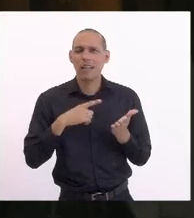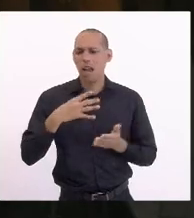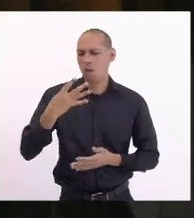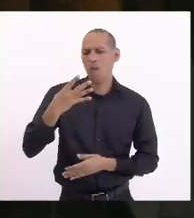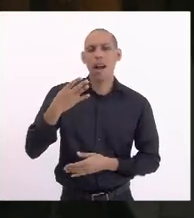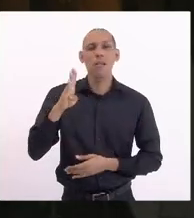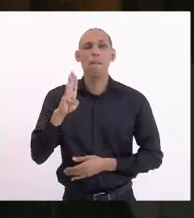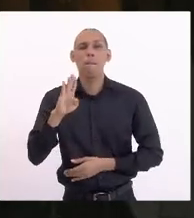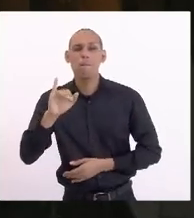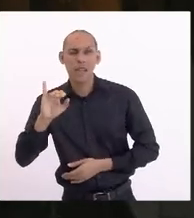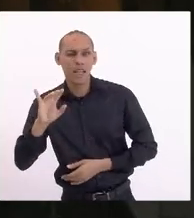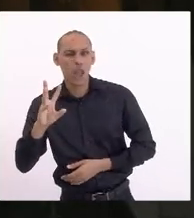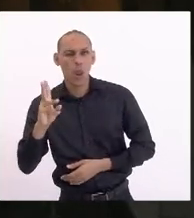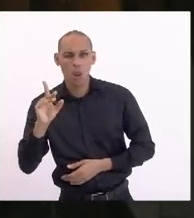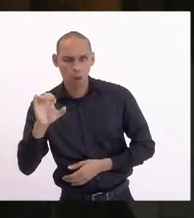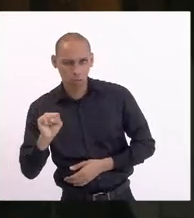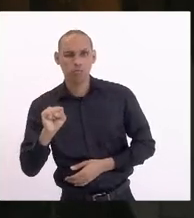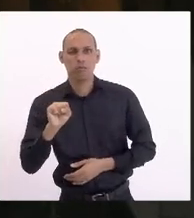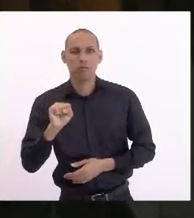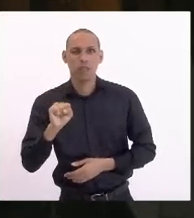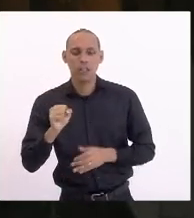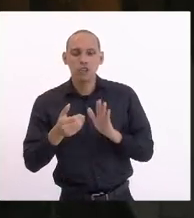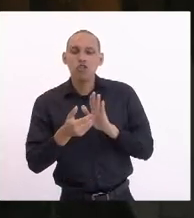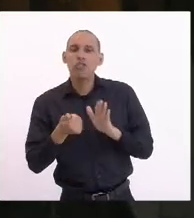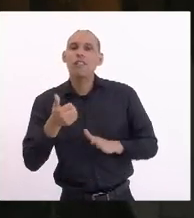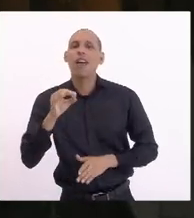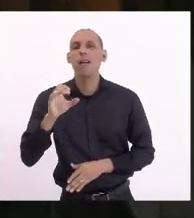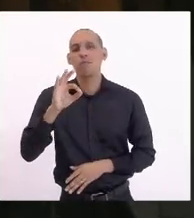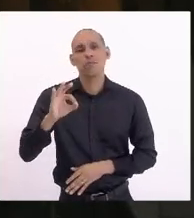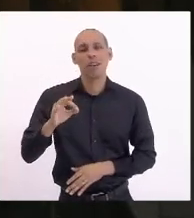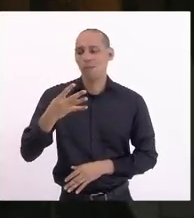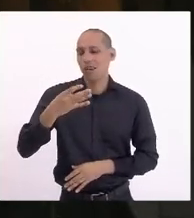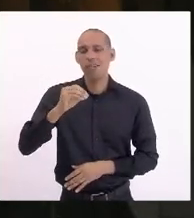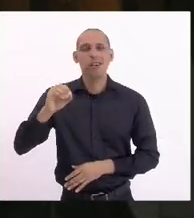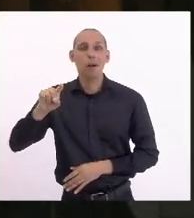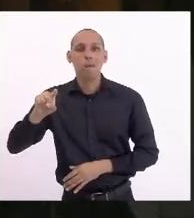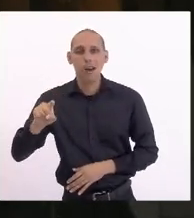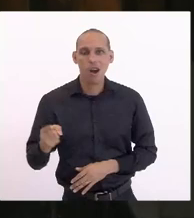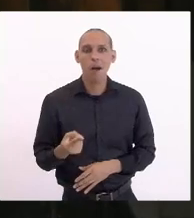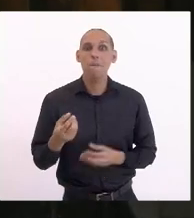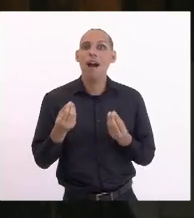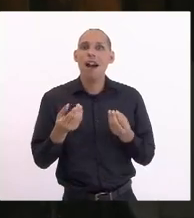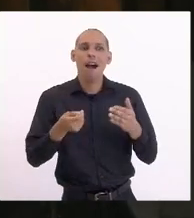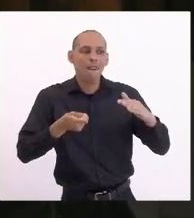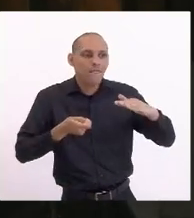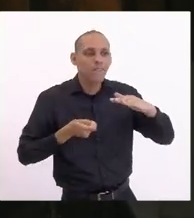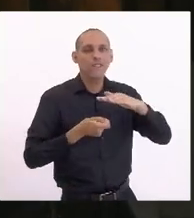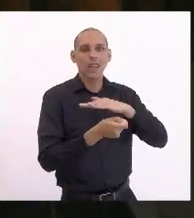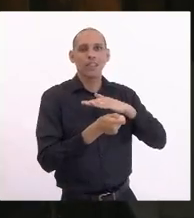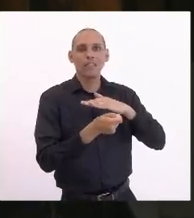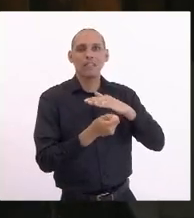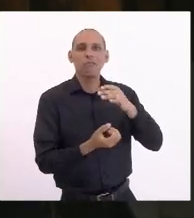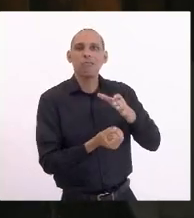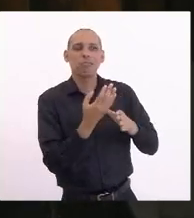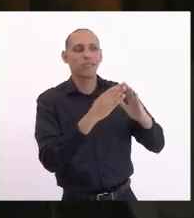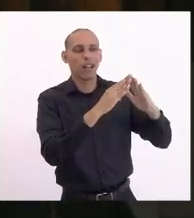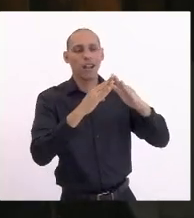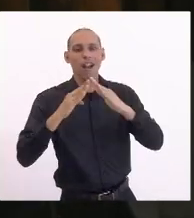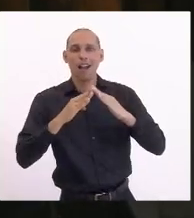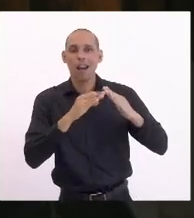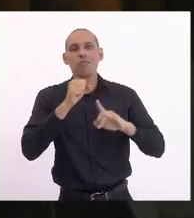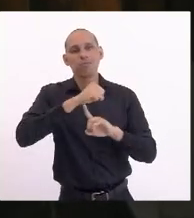400 milhões para investir só em habitação de interesse social. Os